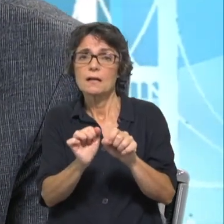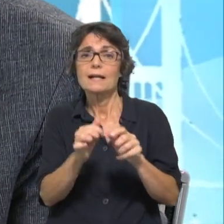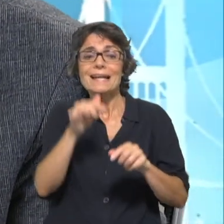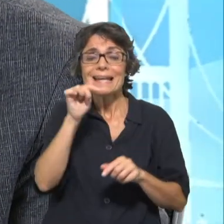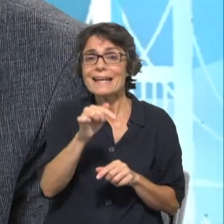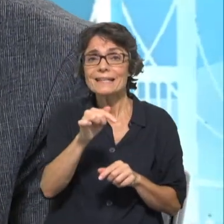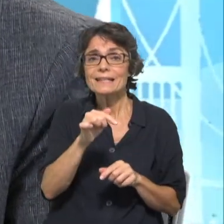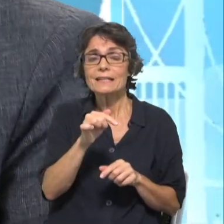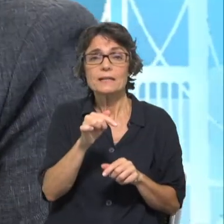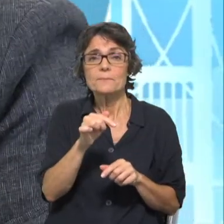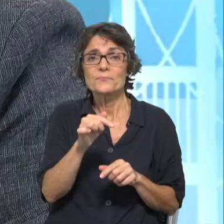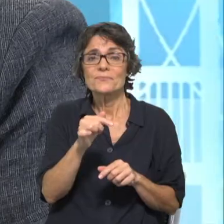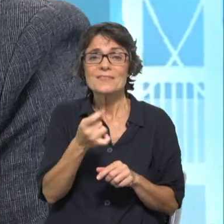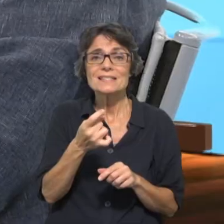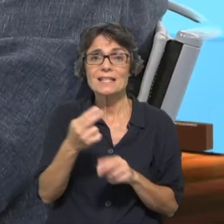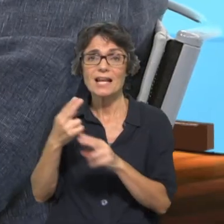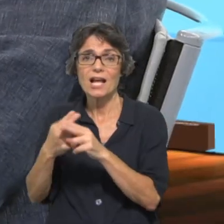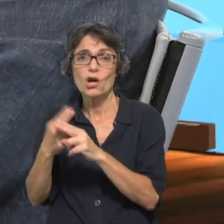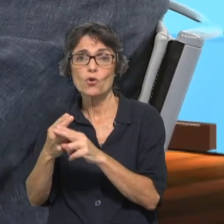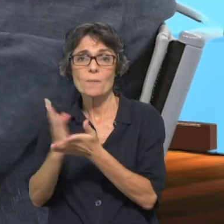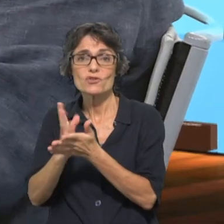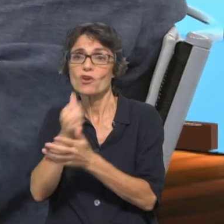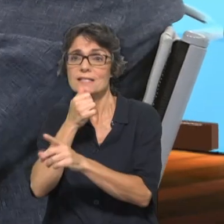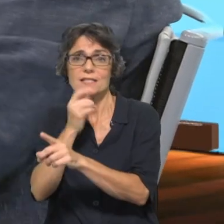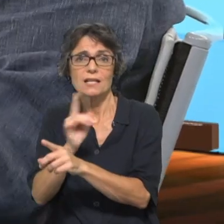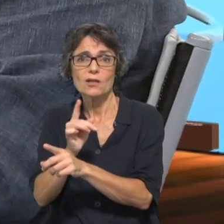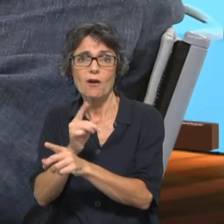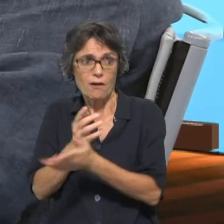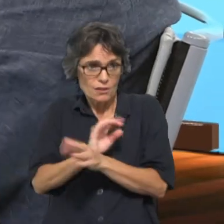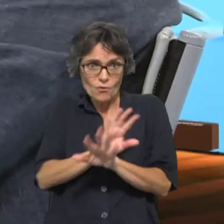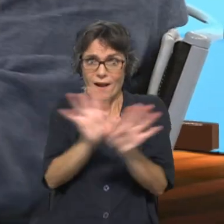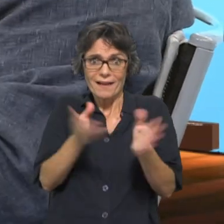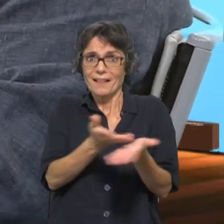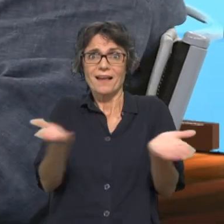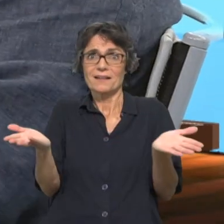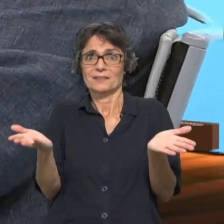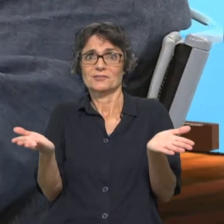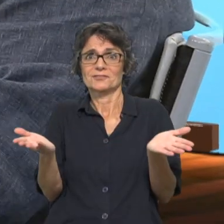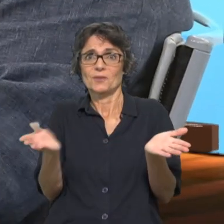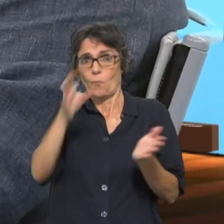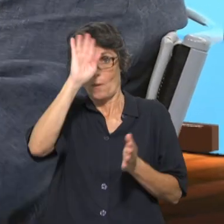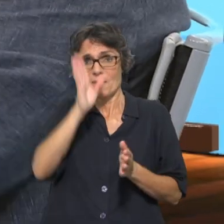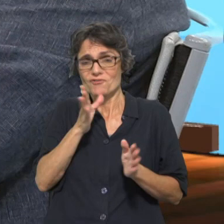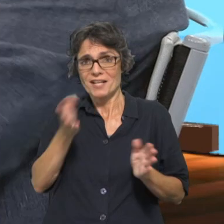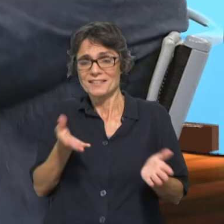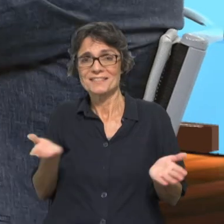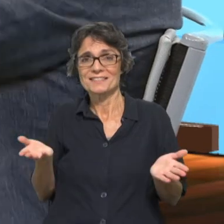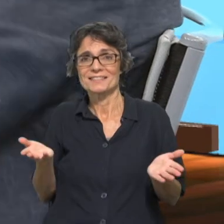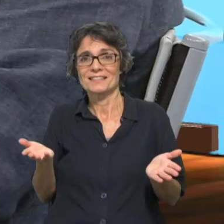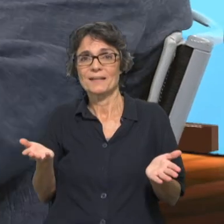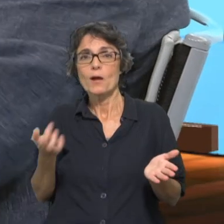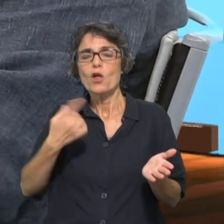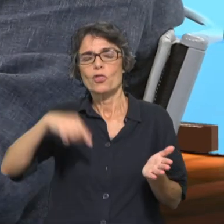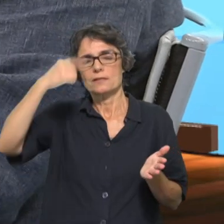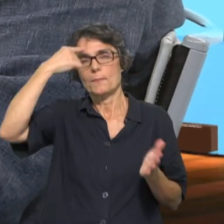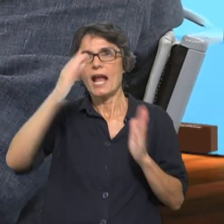têm necessariamente de partir de Roma as decisões. Isto é muito... mexe muito com as pessoas, porque nós estamos habituados a uma ideia muito piramidal